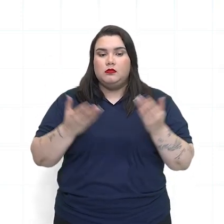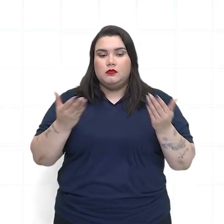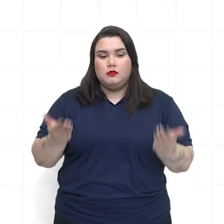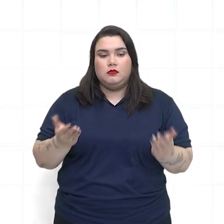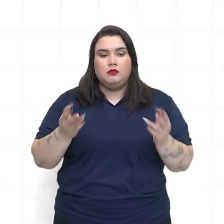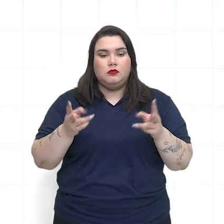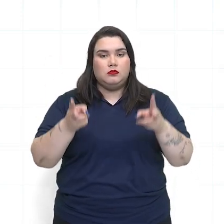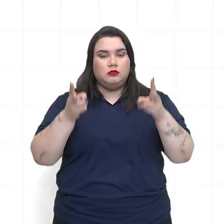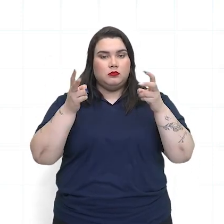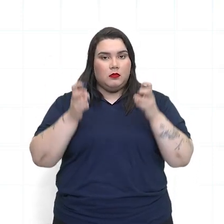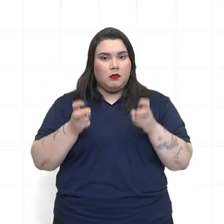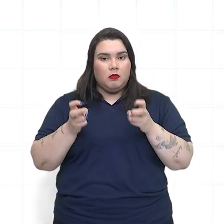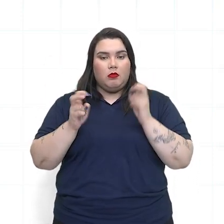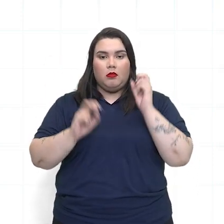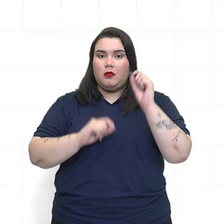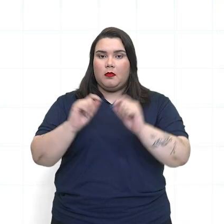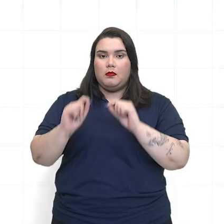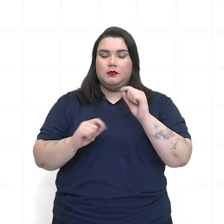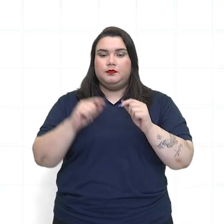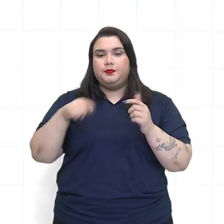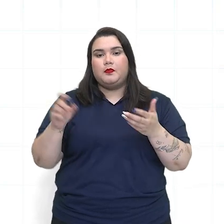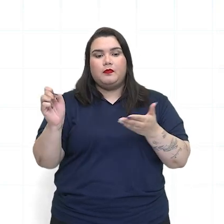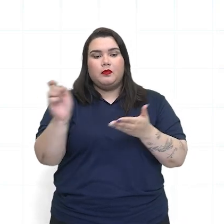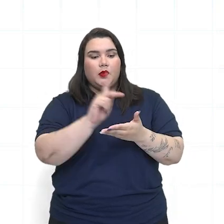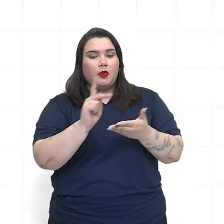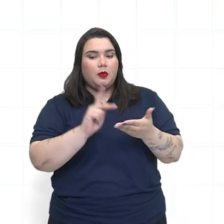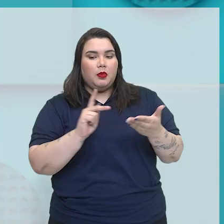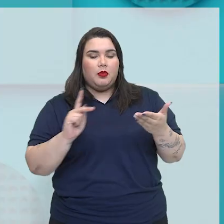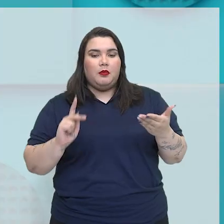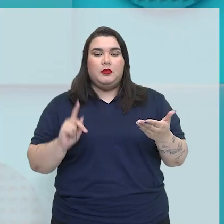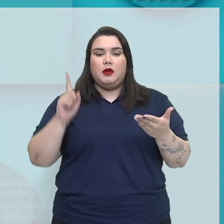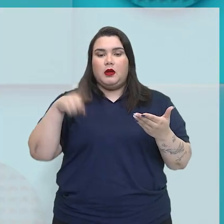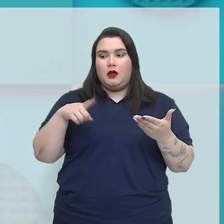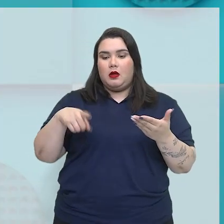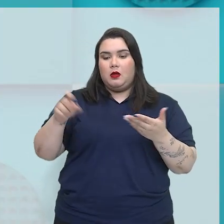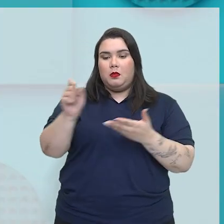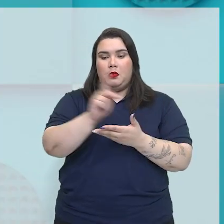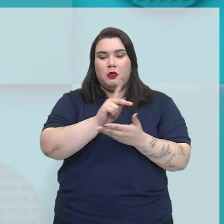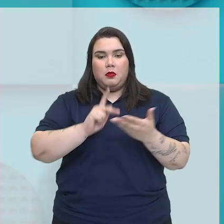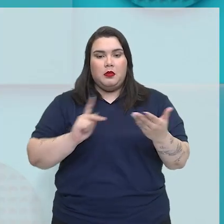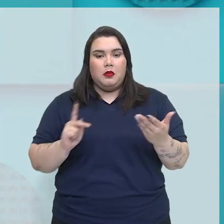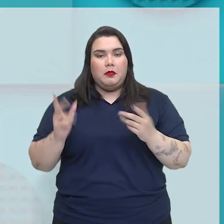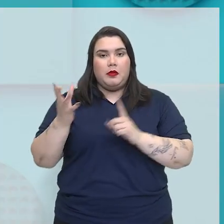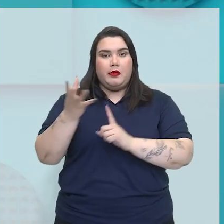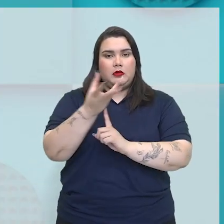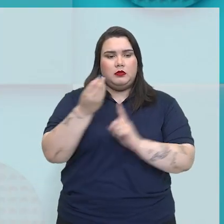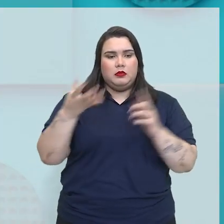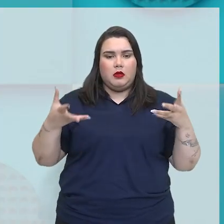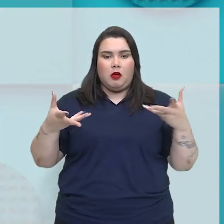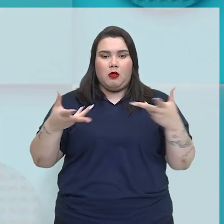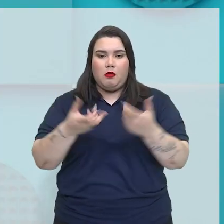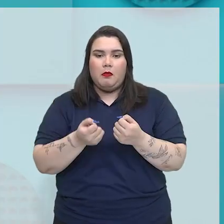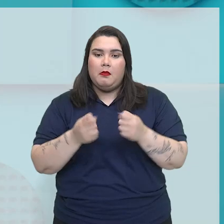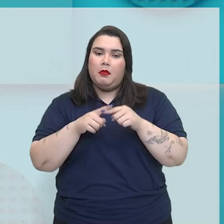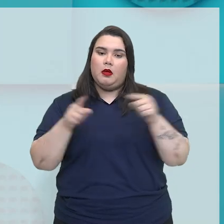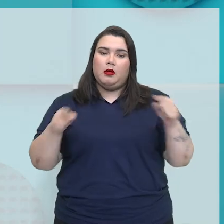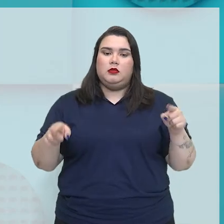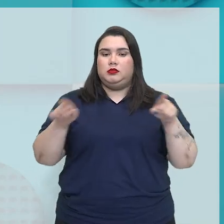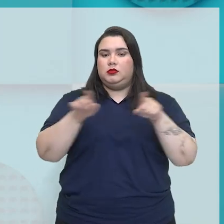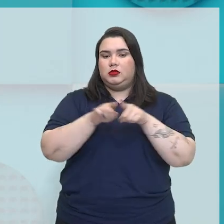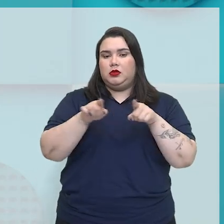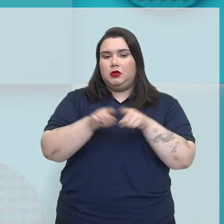nós pudemos ver, esse poema é um poema, é uma obra de arte, mas também é uma